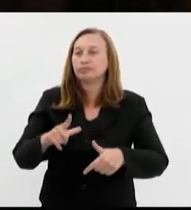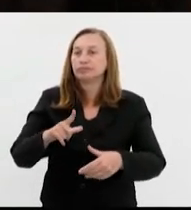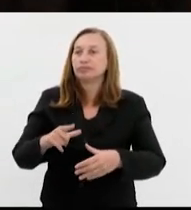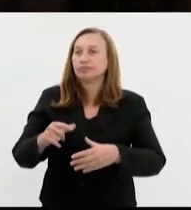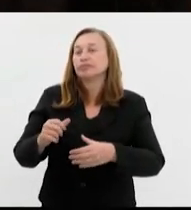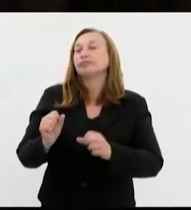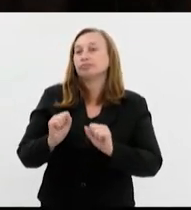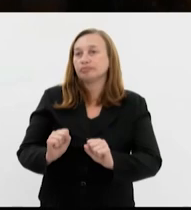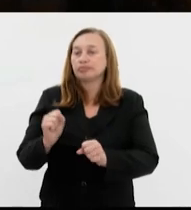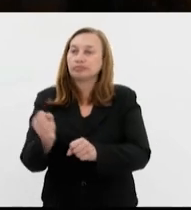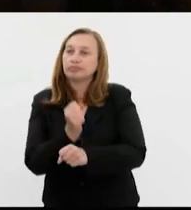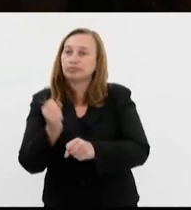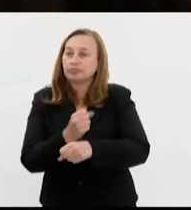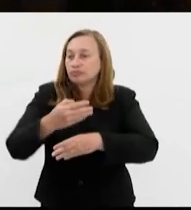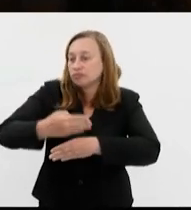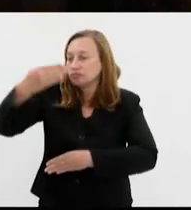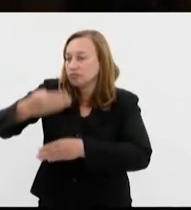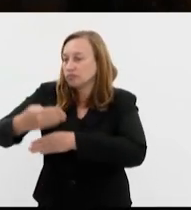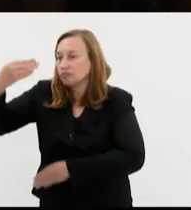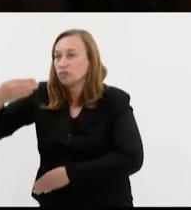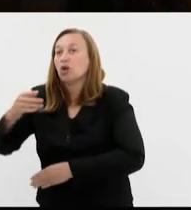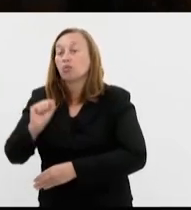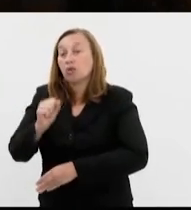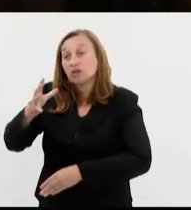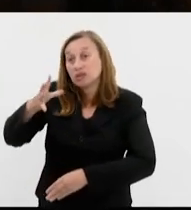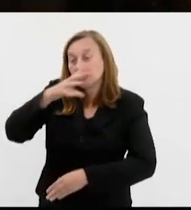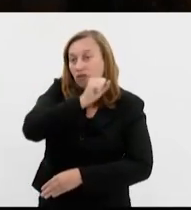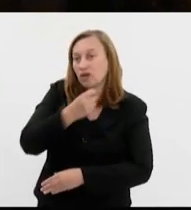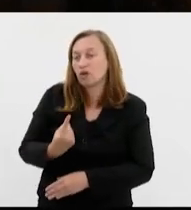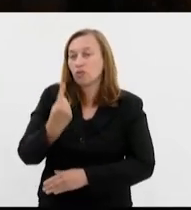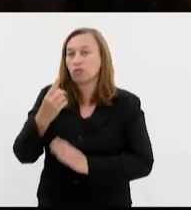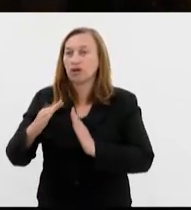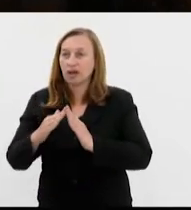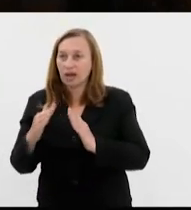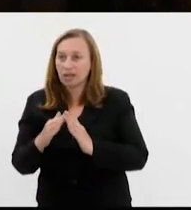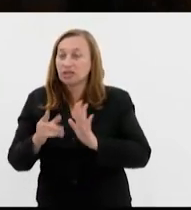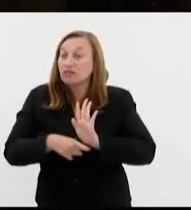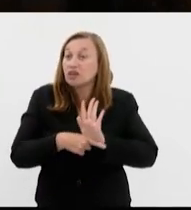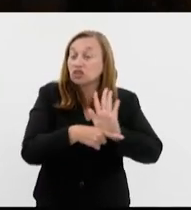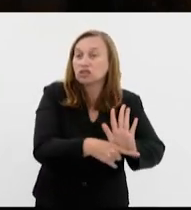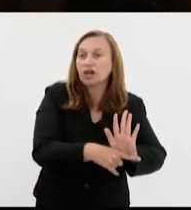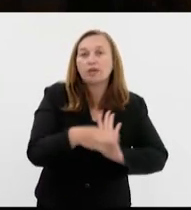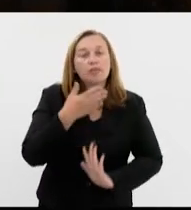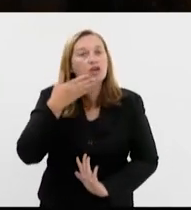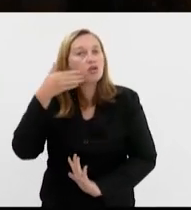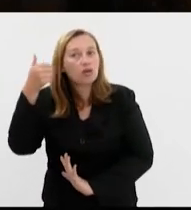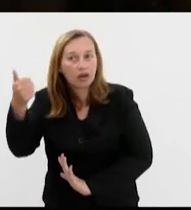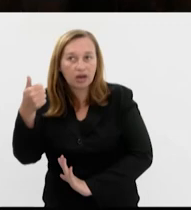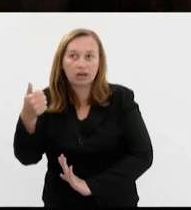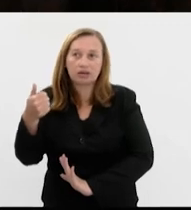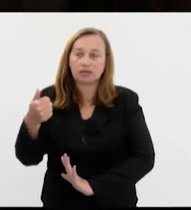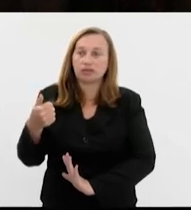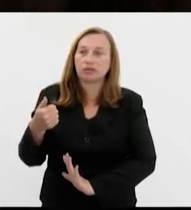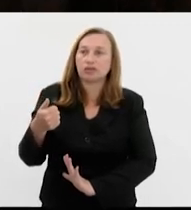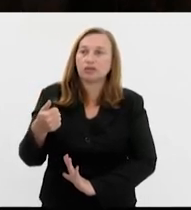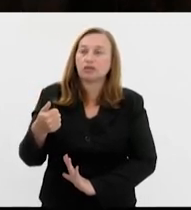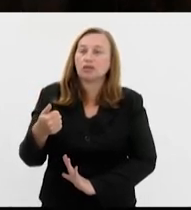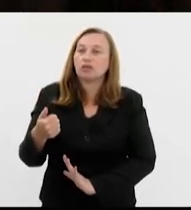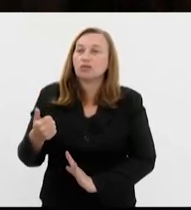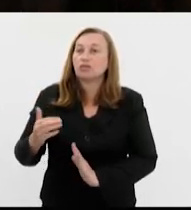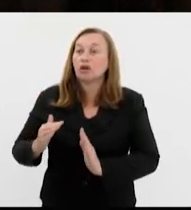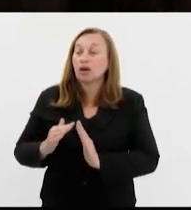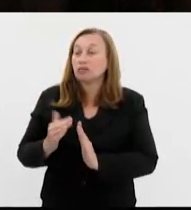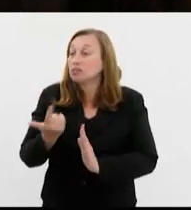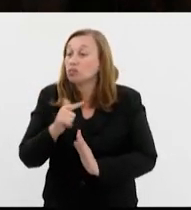uma casa que está no risco, mas pode sair desse alto risco, que vai ajudar a melhorar uma servidão que não tem encanamento para a água da